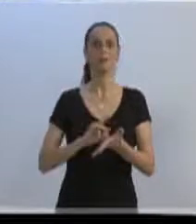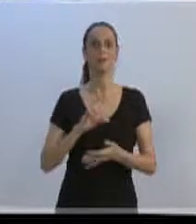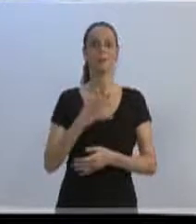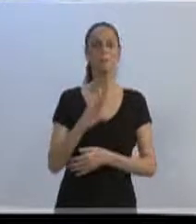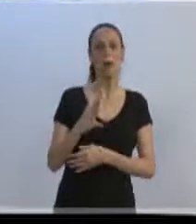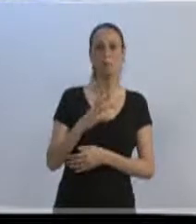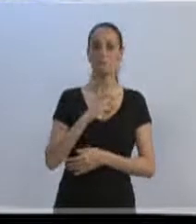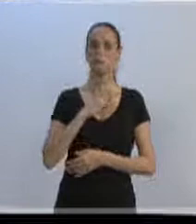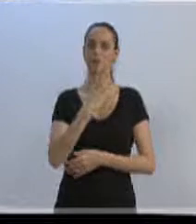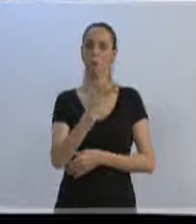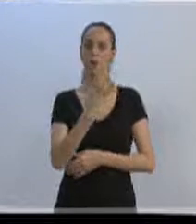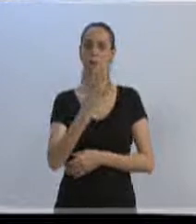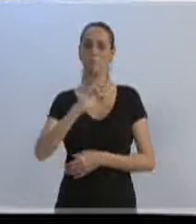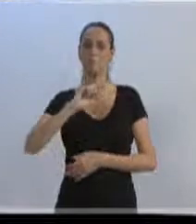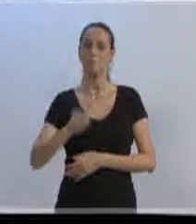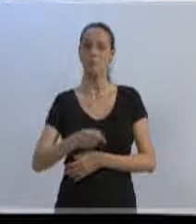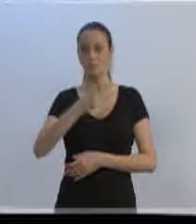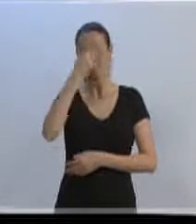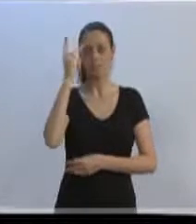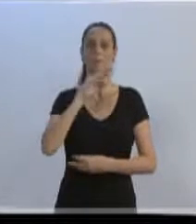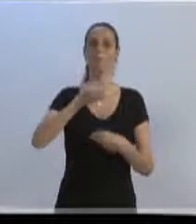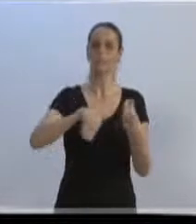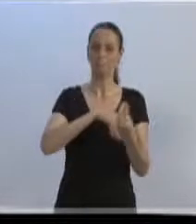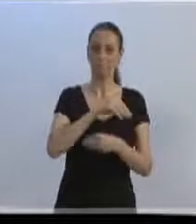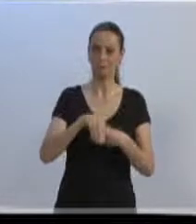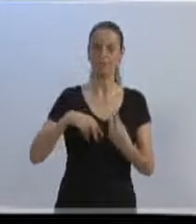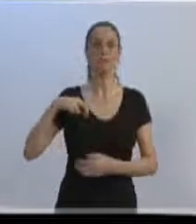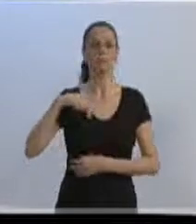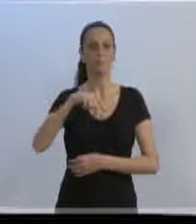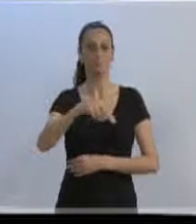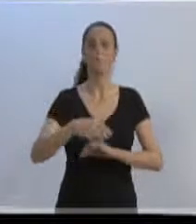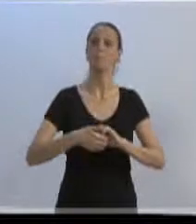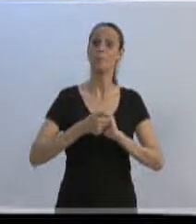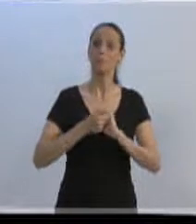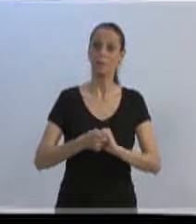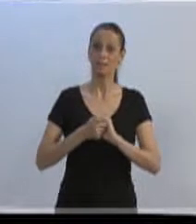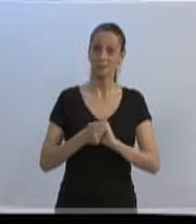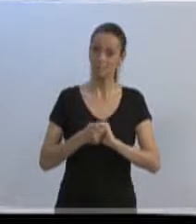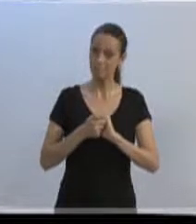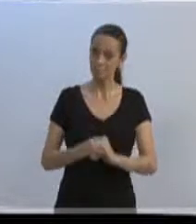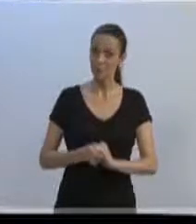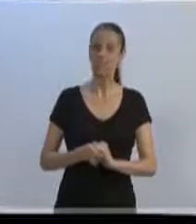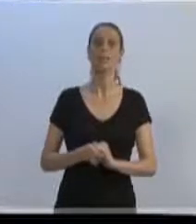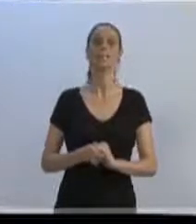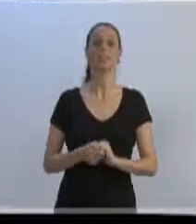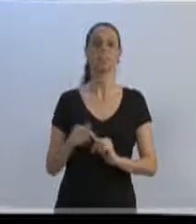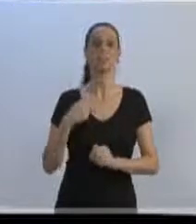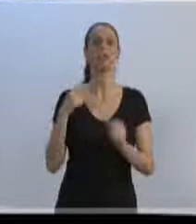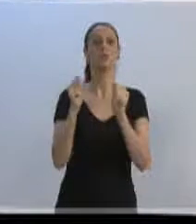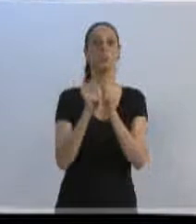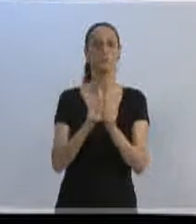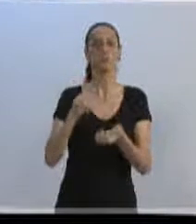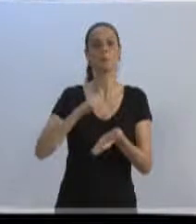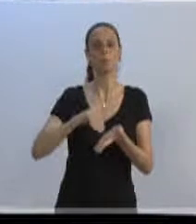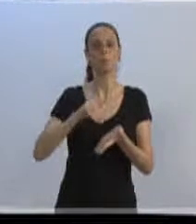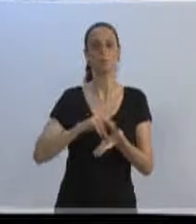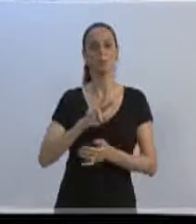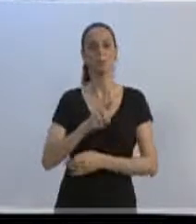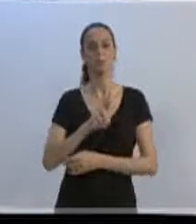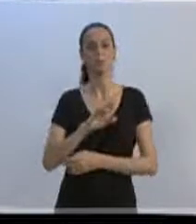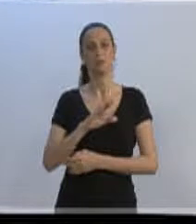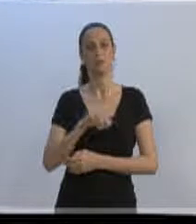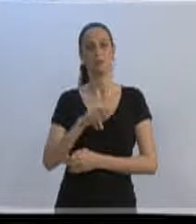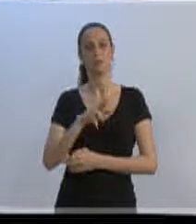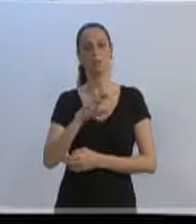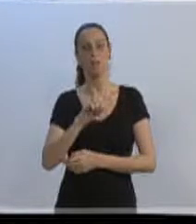mil pessoas envolvidas para com essa caminhada parabéns estivemos aí junto com o secretário ricardo stodieck ao lado também